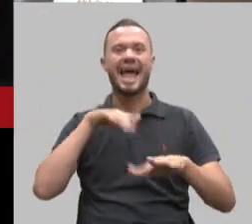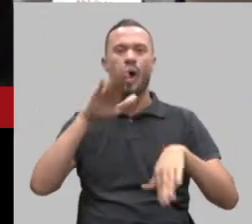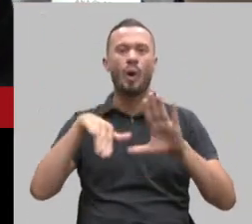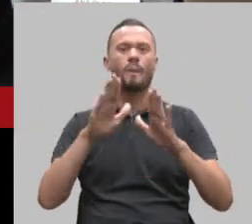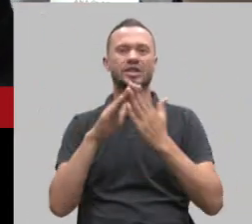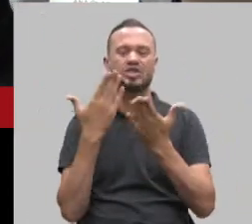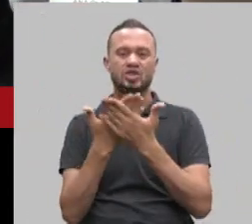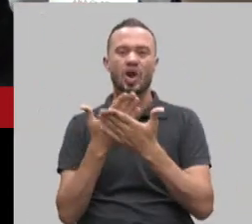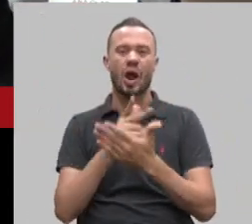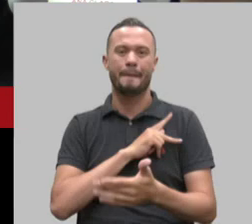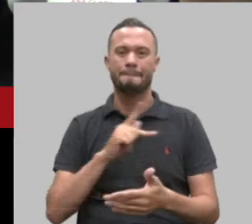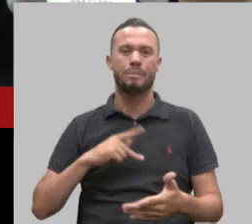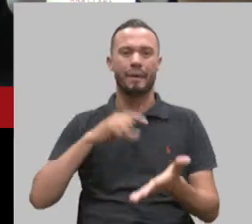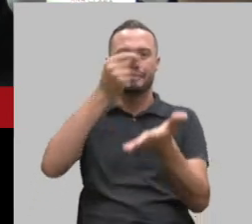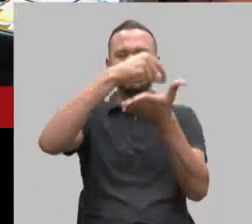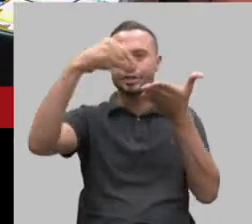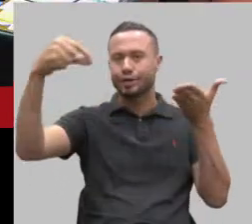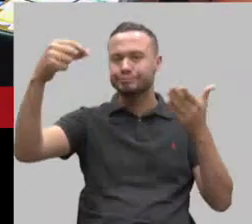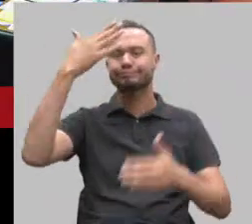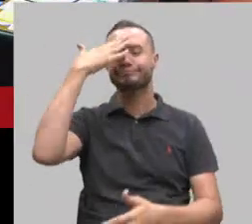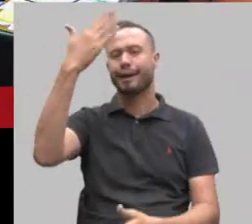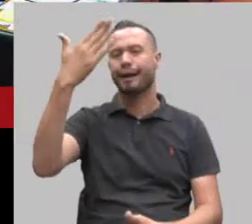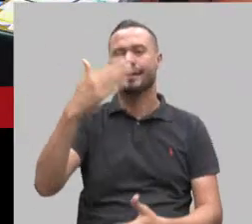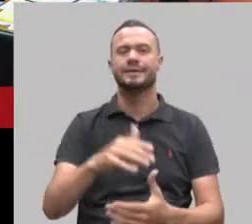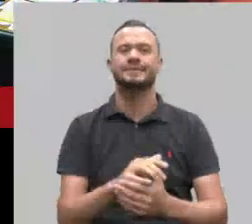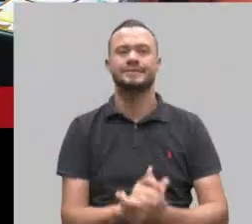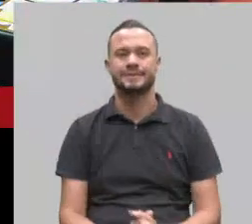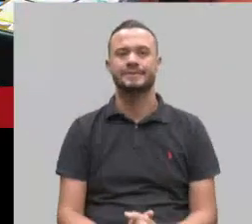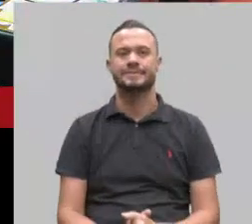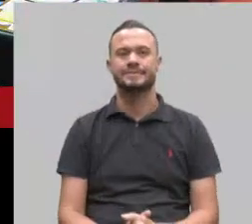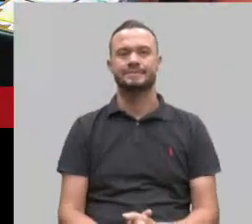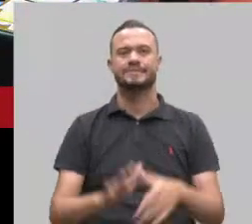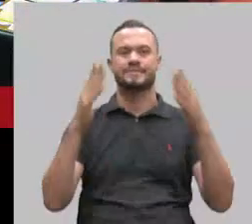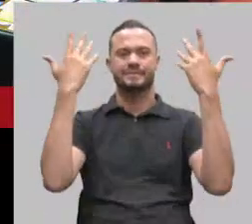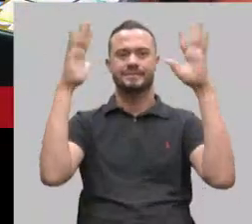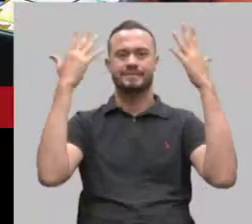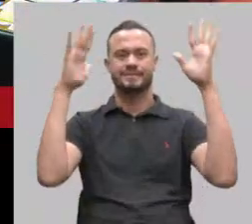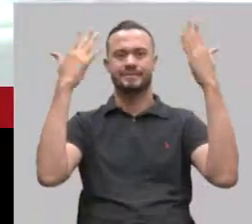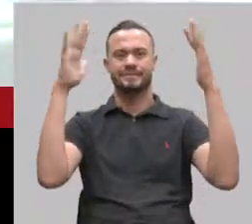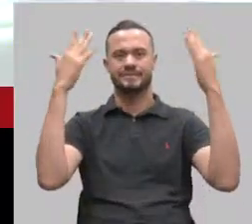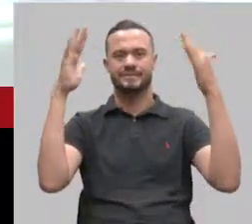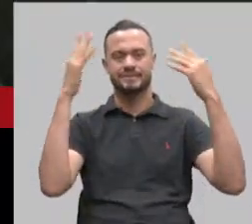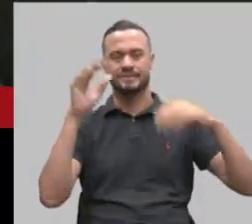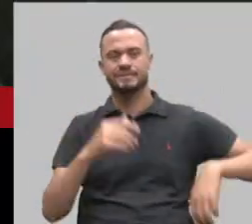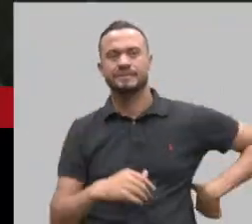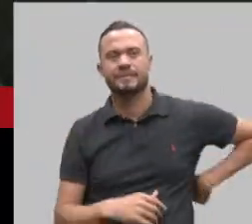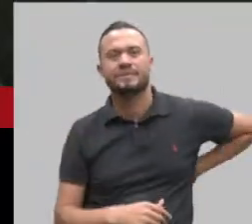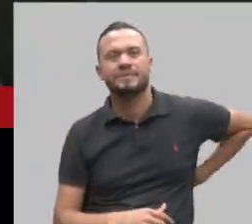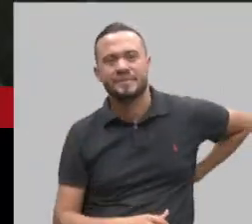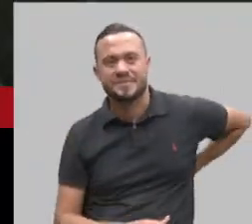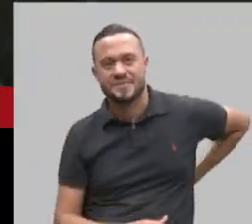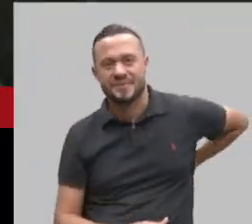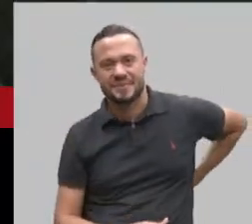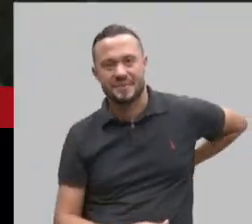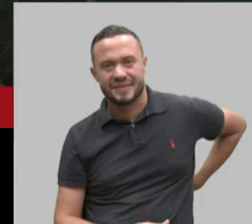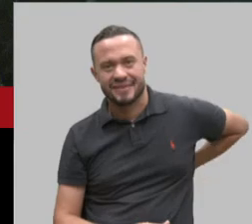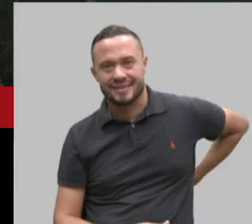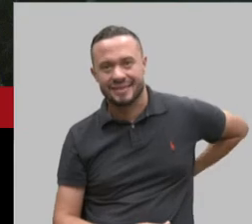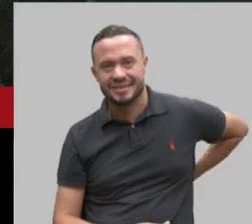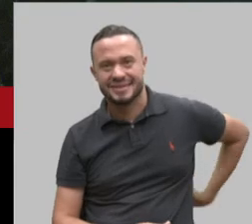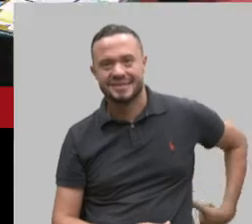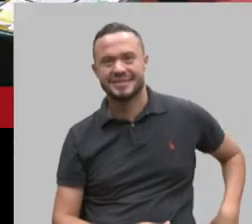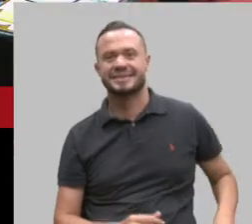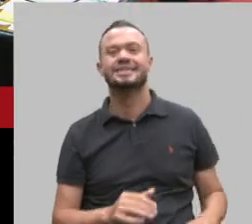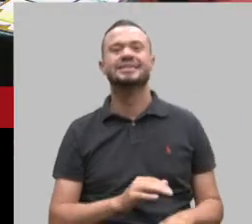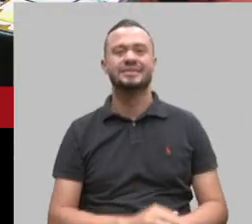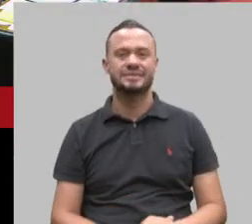quadros de GIS Muito obrigado pode iniciar aí no fundo é